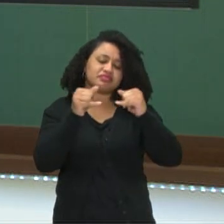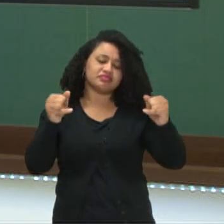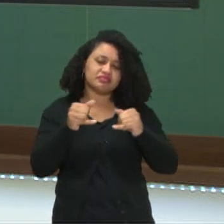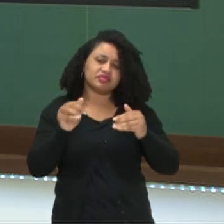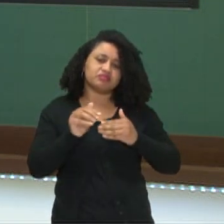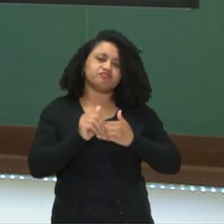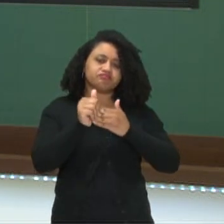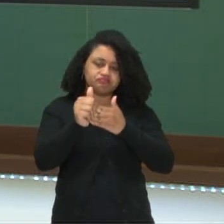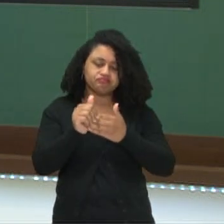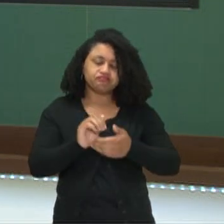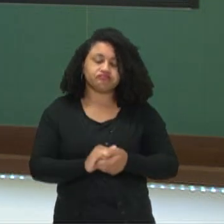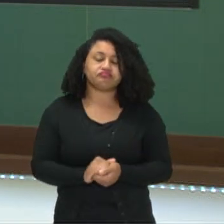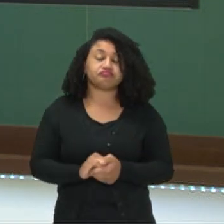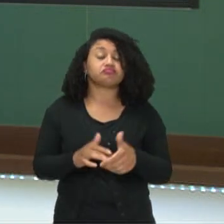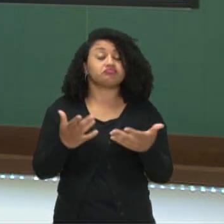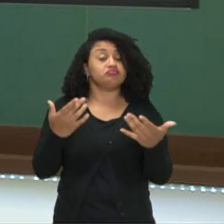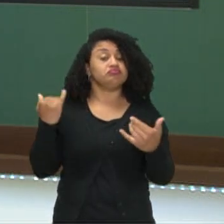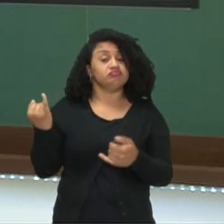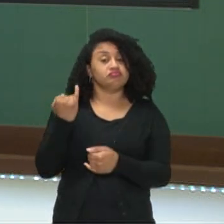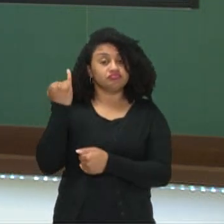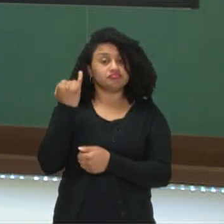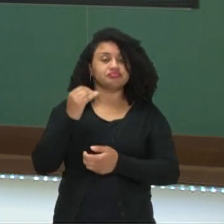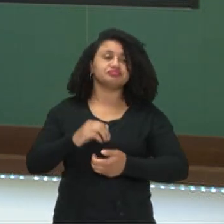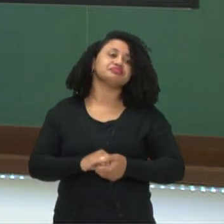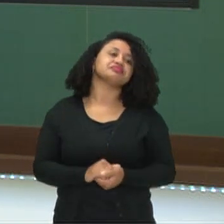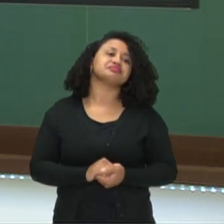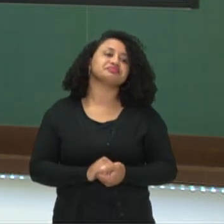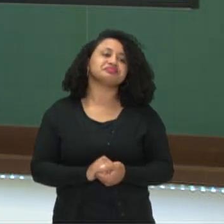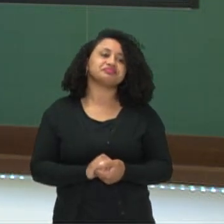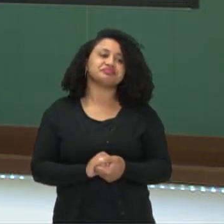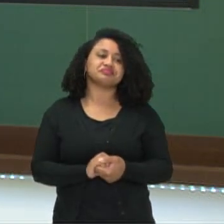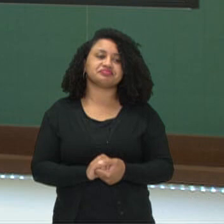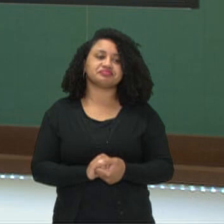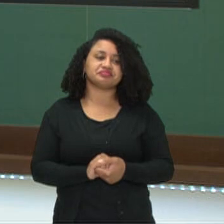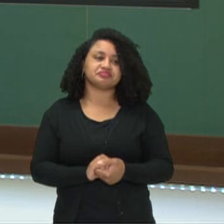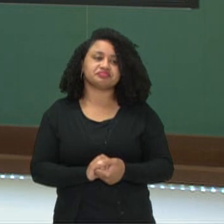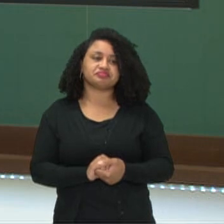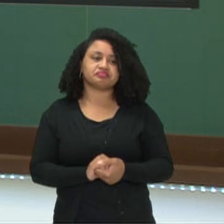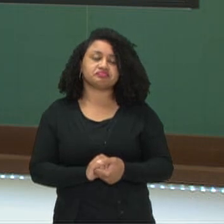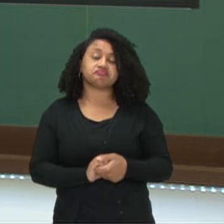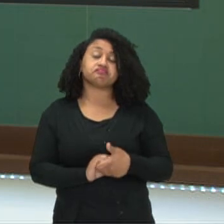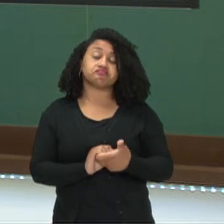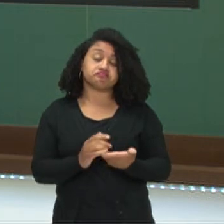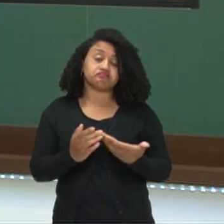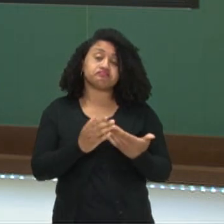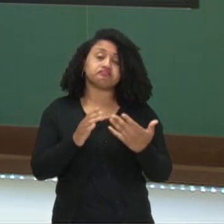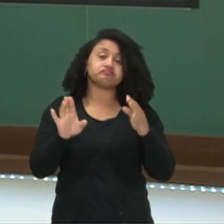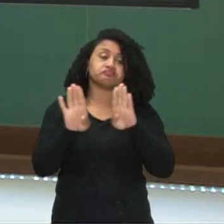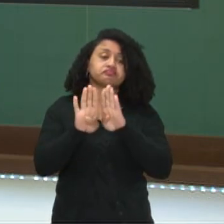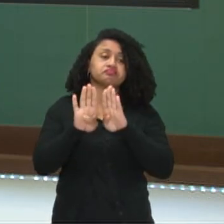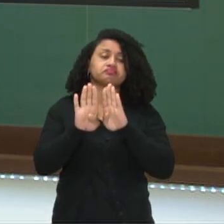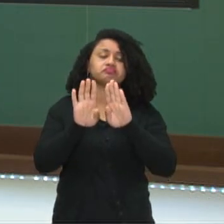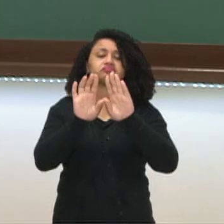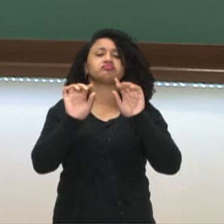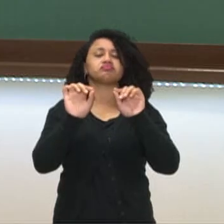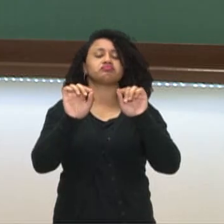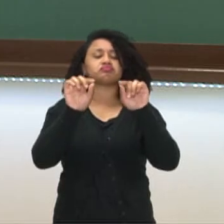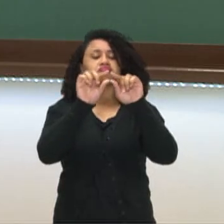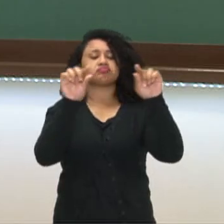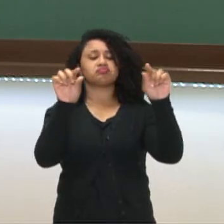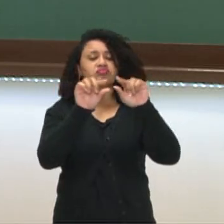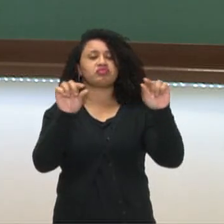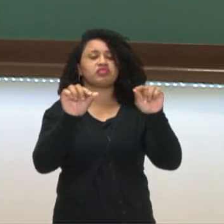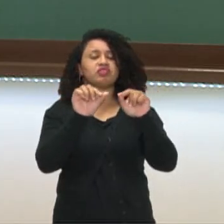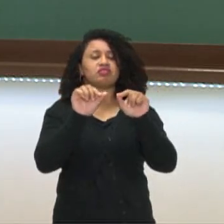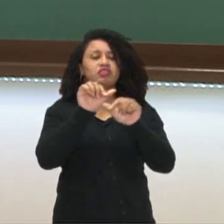tá? E isso é importante, tá certo? Principalmente para circuitos em que transforma a